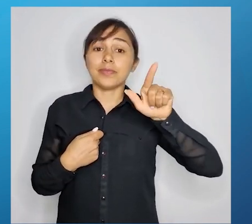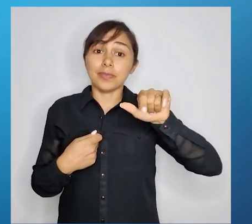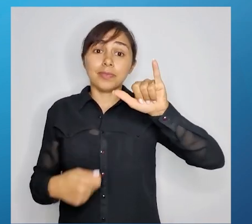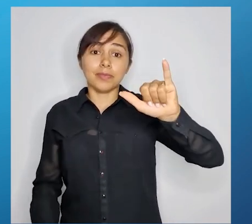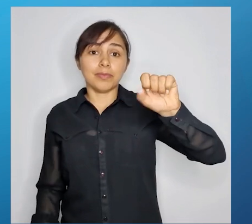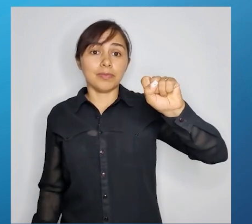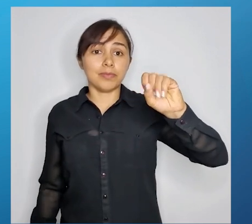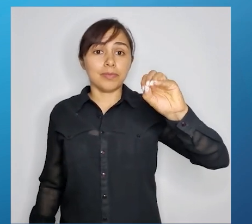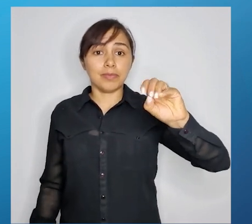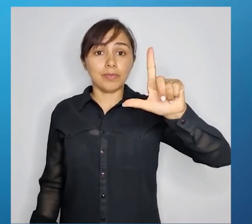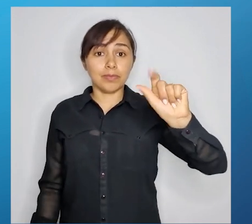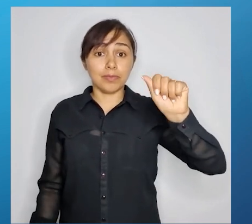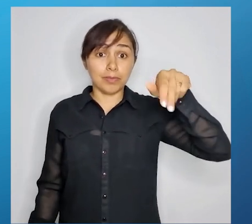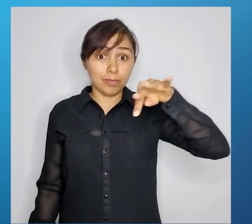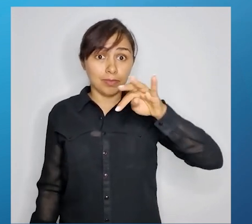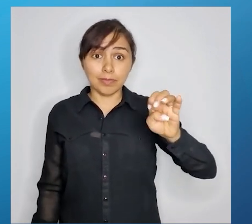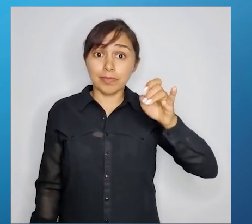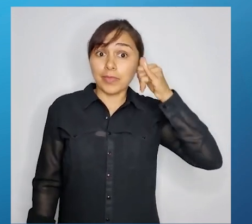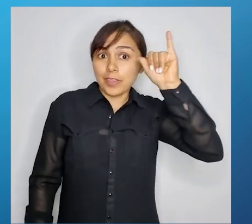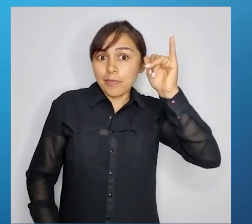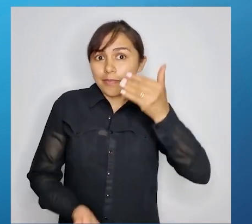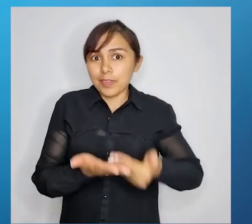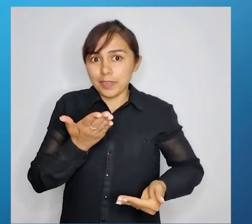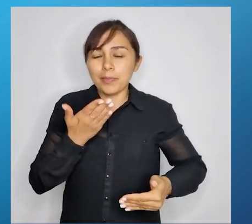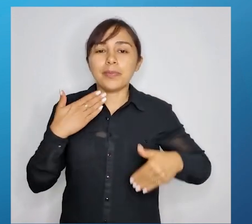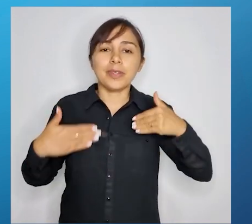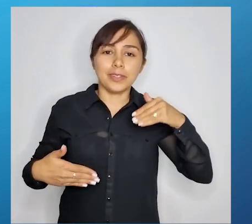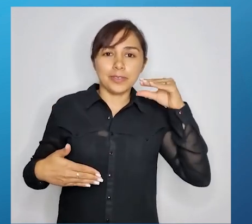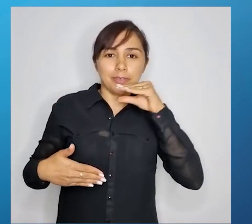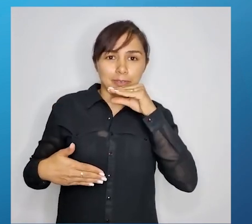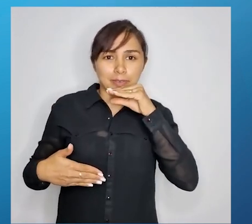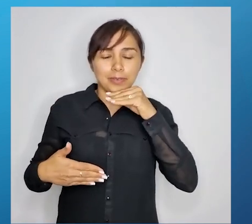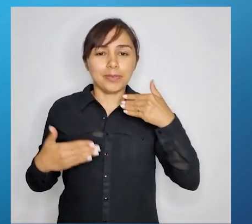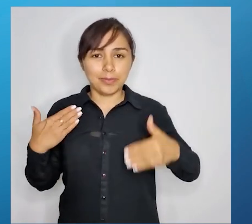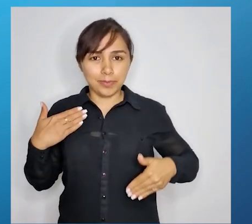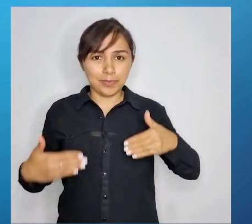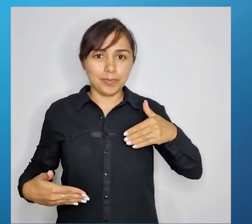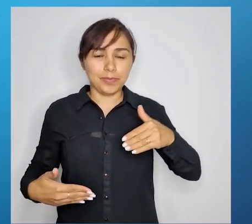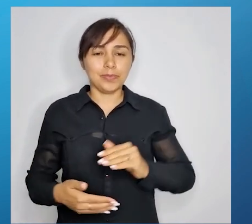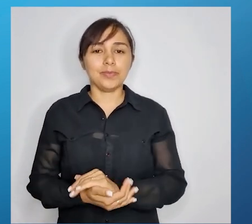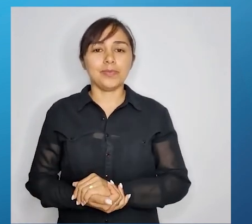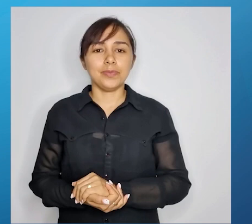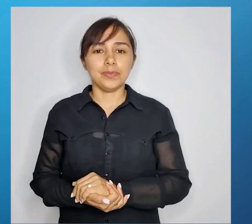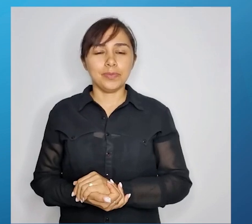eles impedem que você perca calor, e não ao contrário, eles não vão te aquecer.